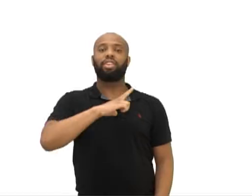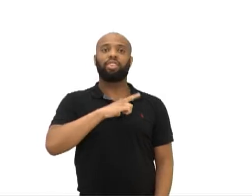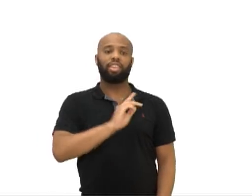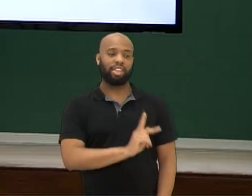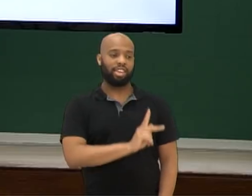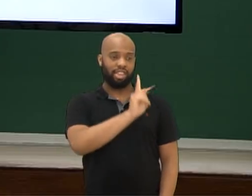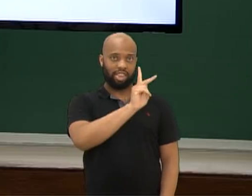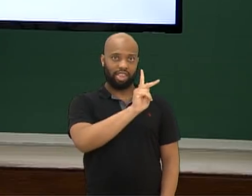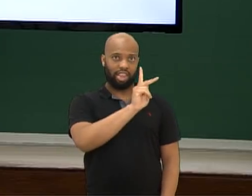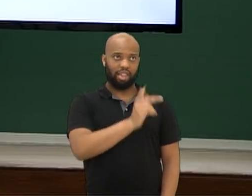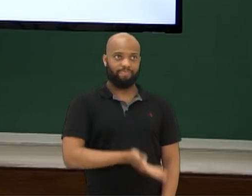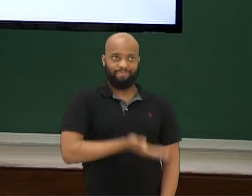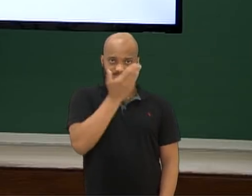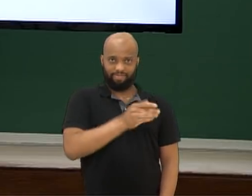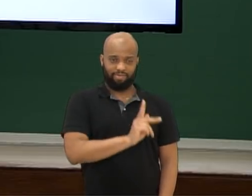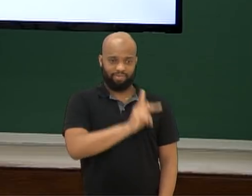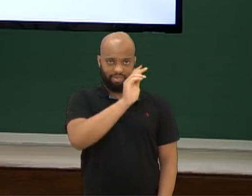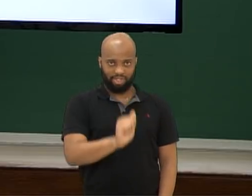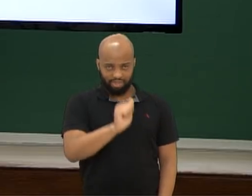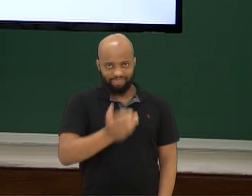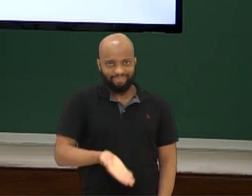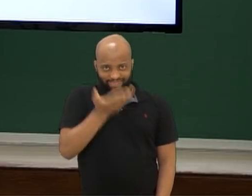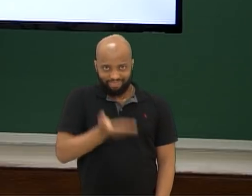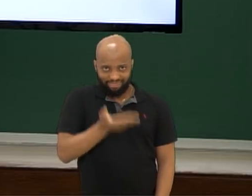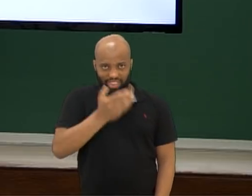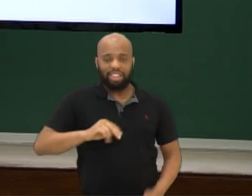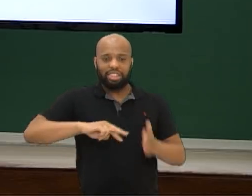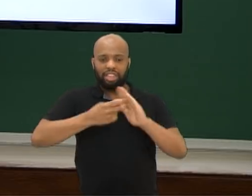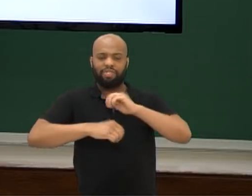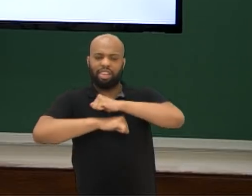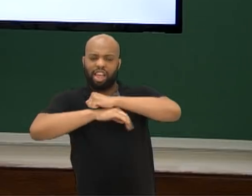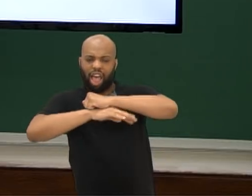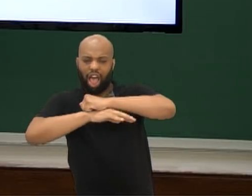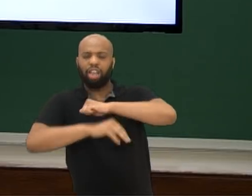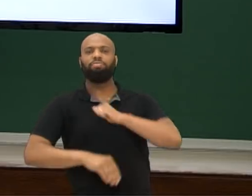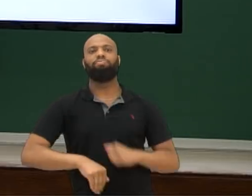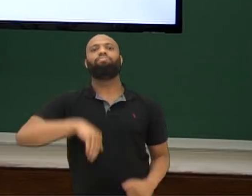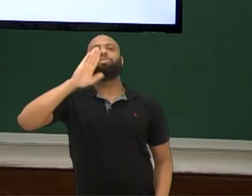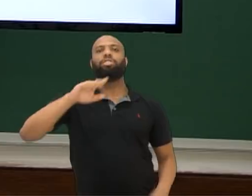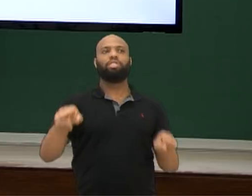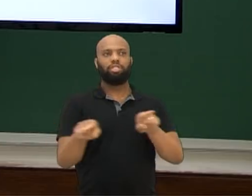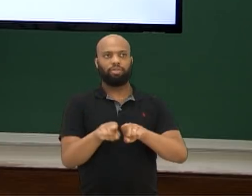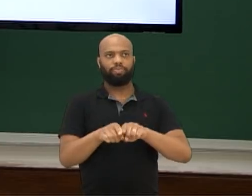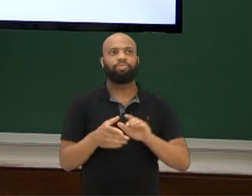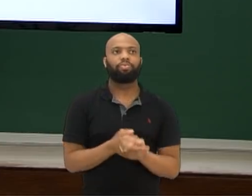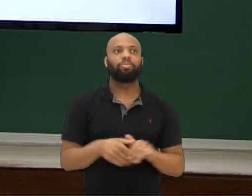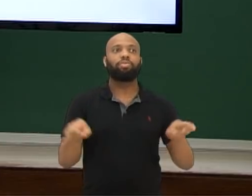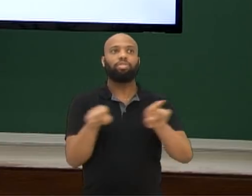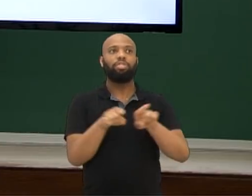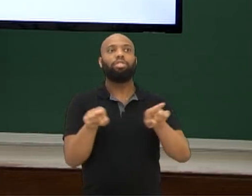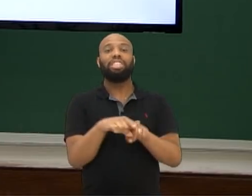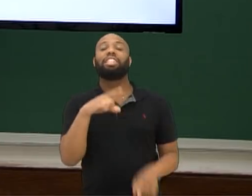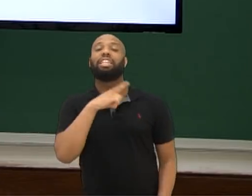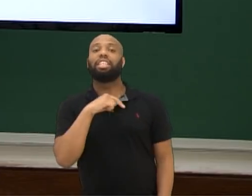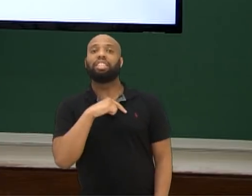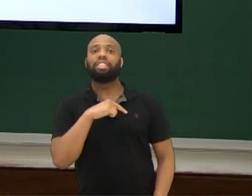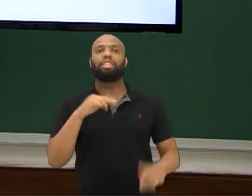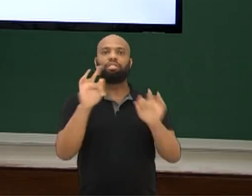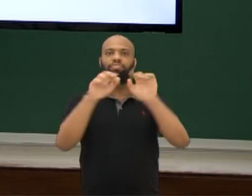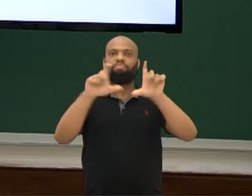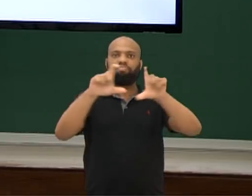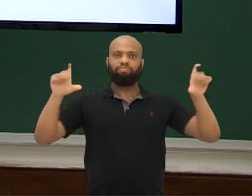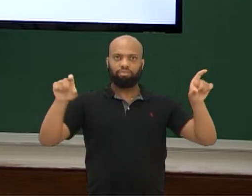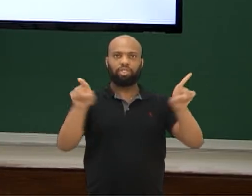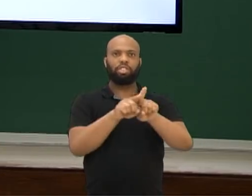essa constante de acidez, mais ácido vai ser a substância. E existe uma fórmula, né? Existe uma